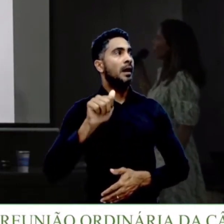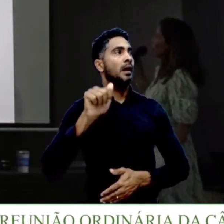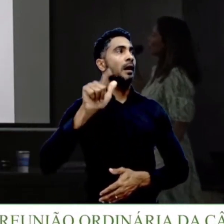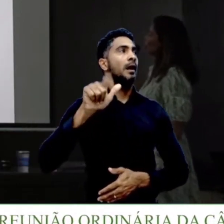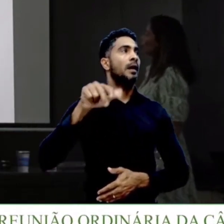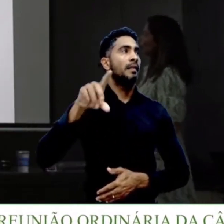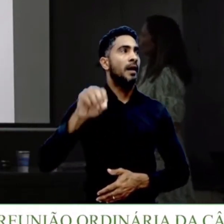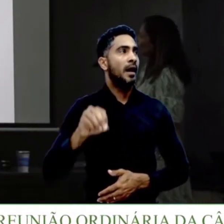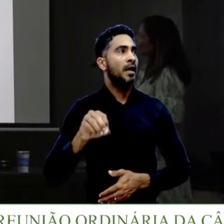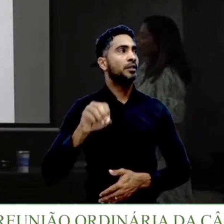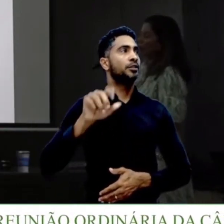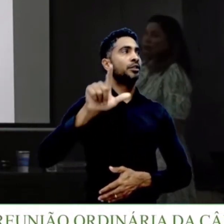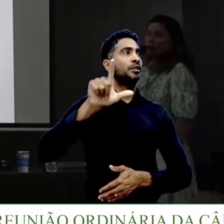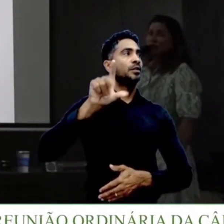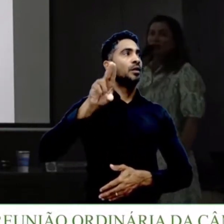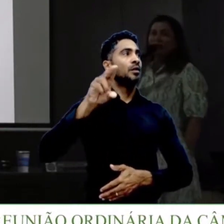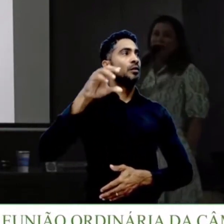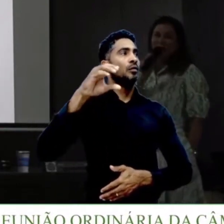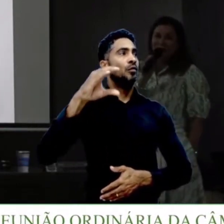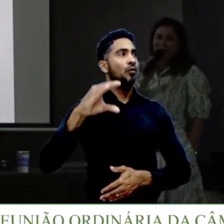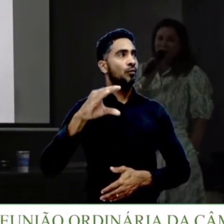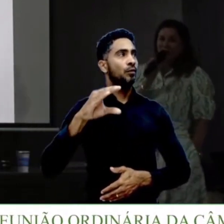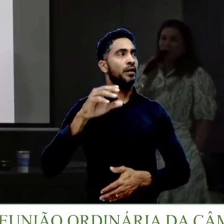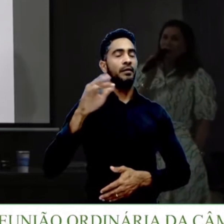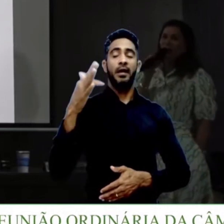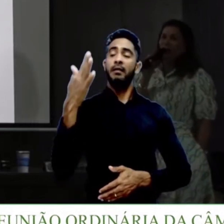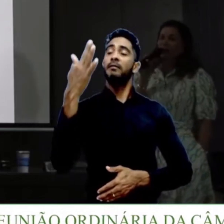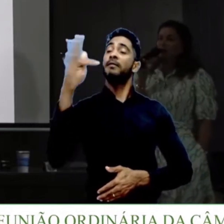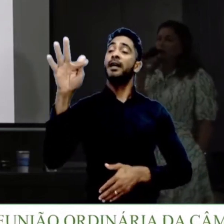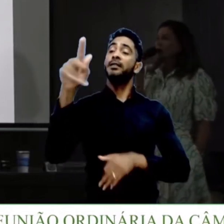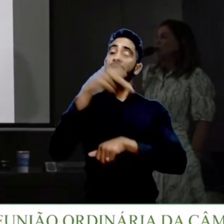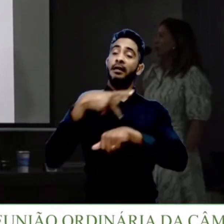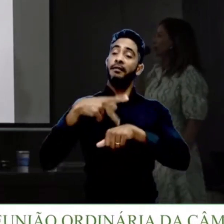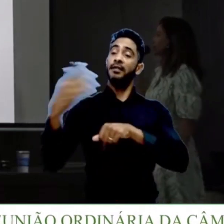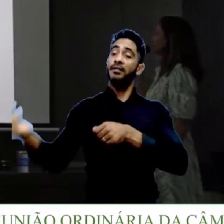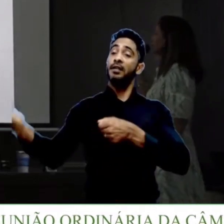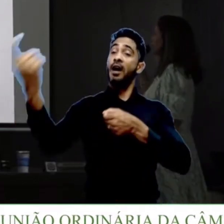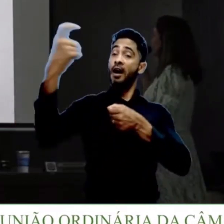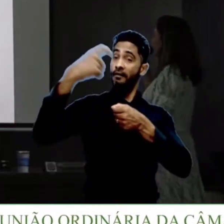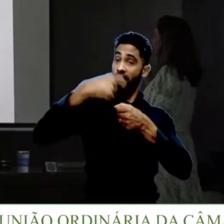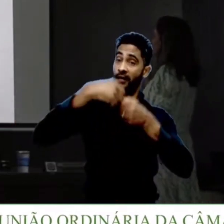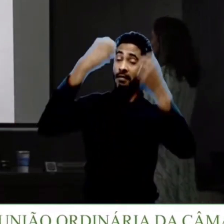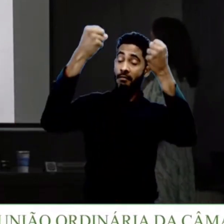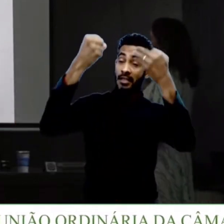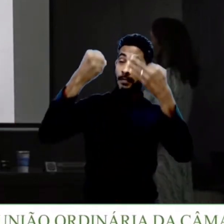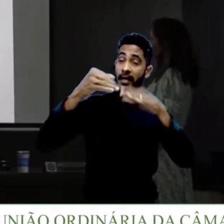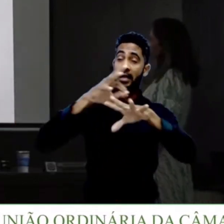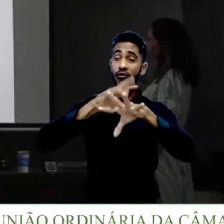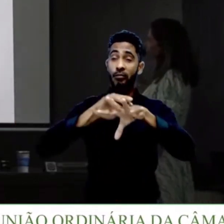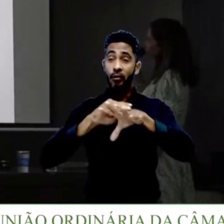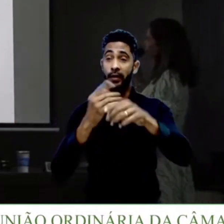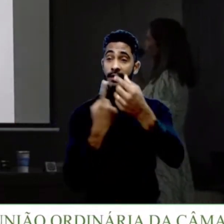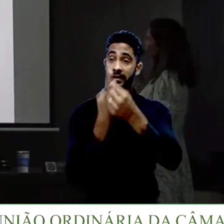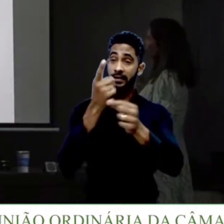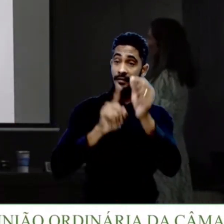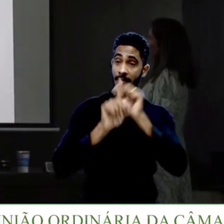Antônia, o Luke, inclusive, vem da França, gente, falar sobre doenças da bananeira aqui no norte de